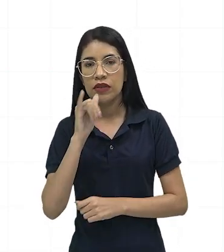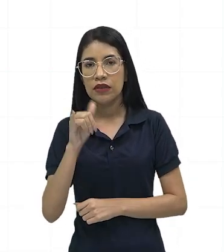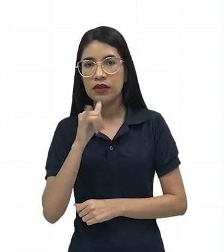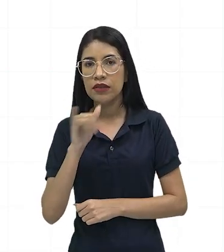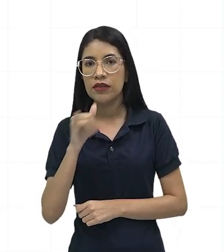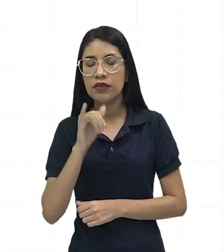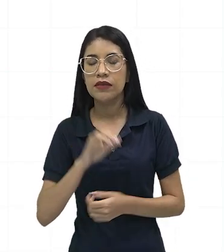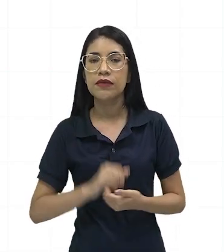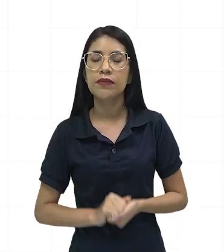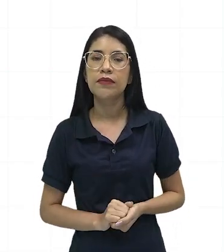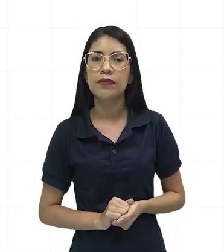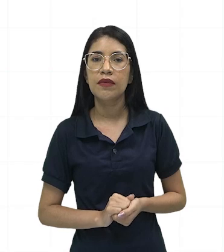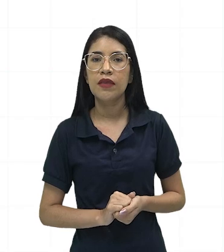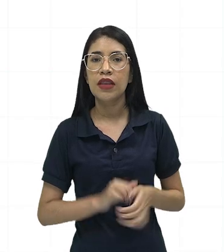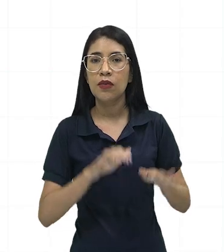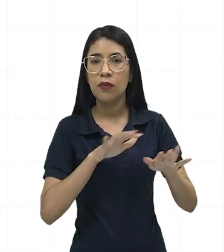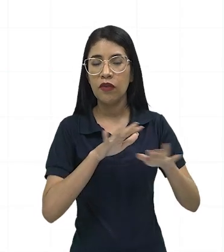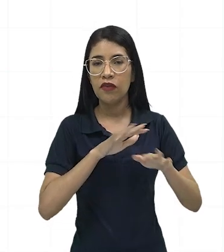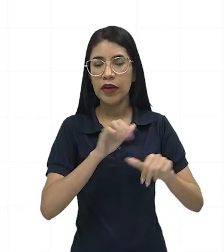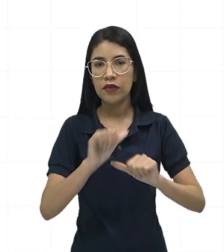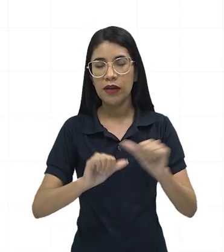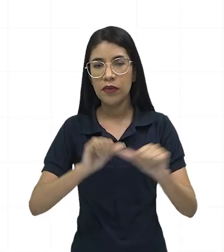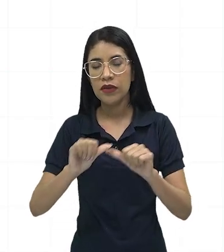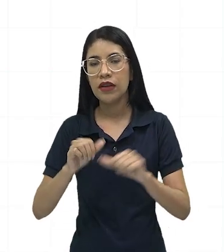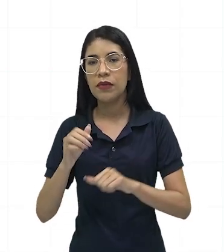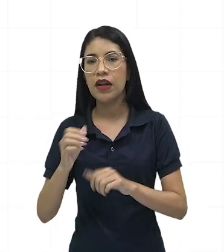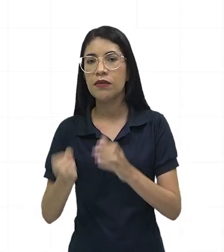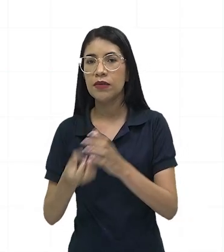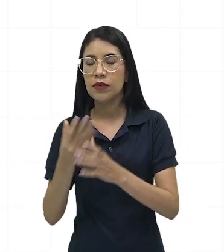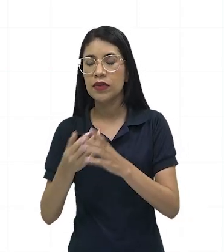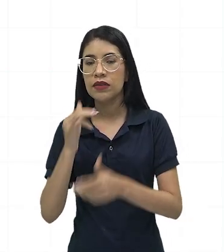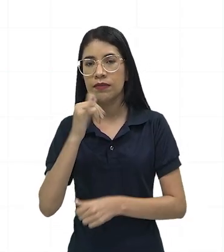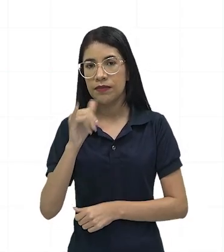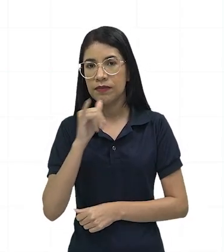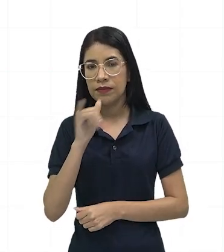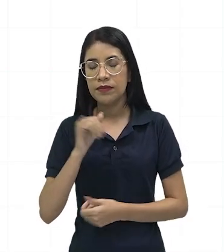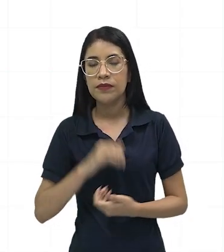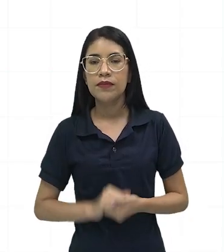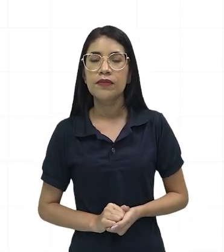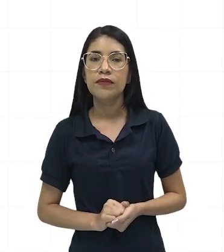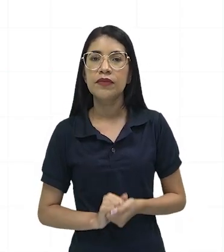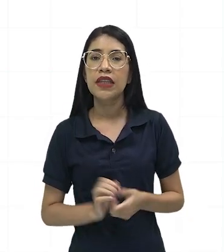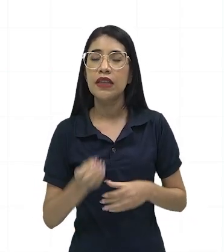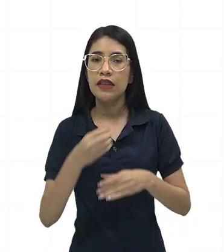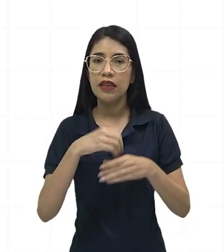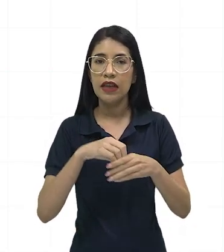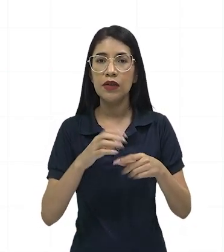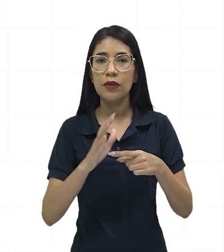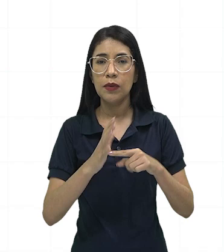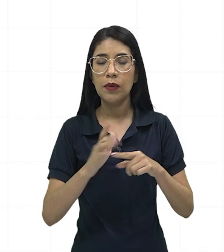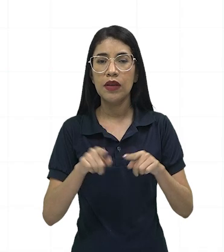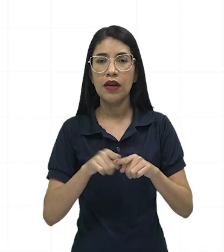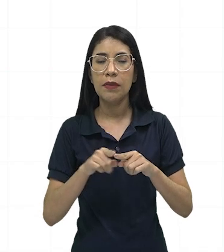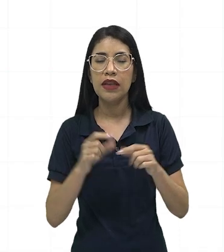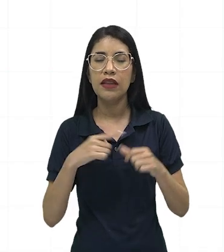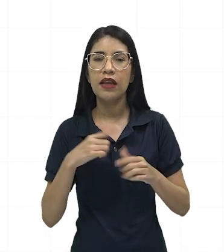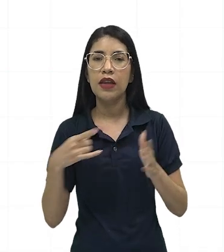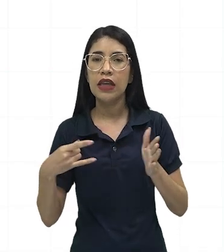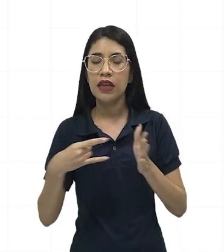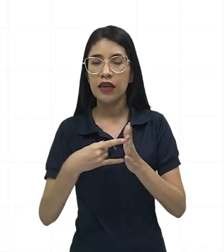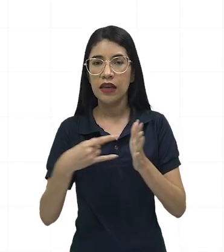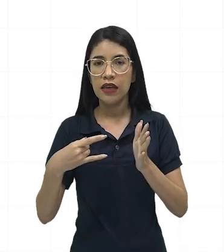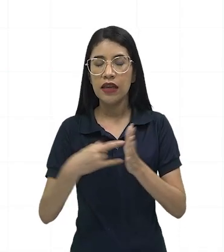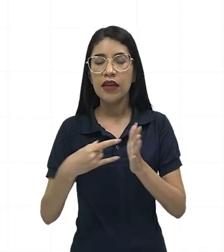energia mecânica em eletricidade. Em seu interior, há grande ímãs e